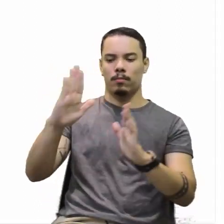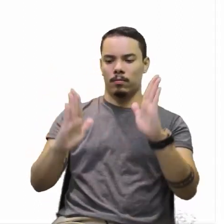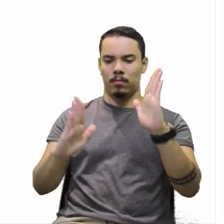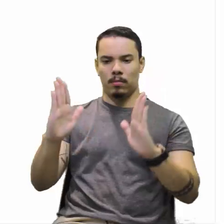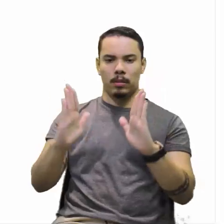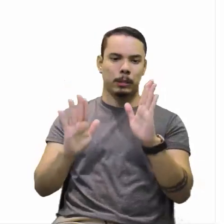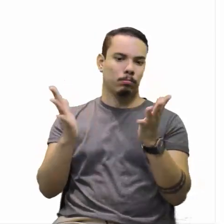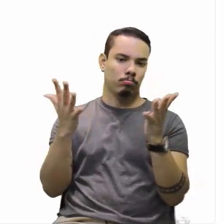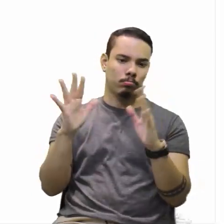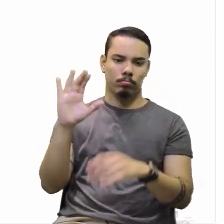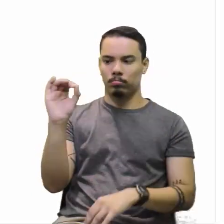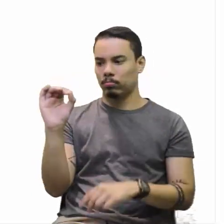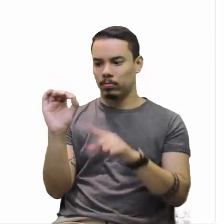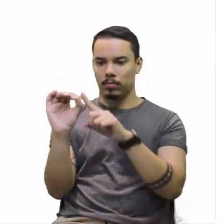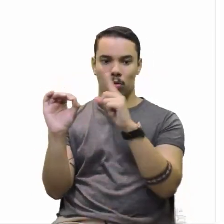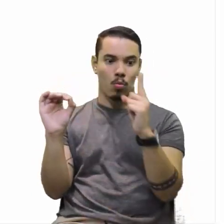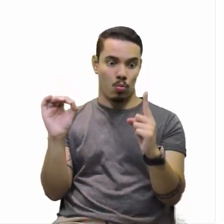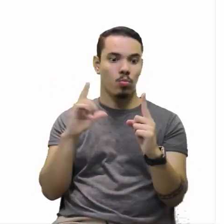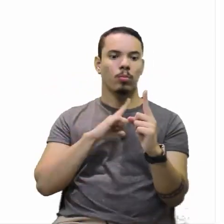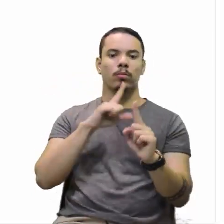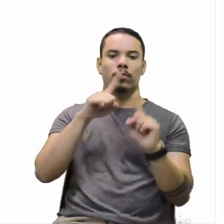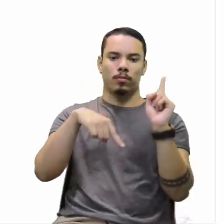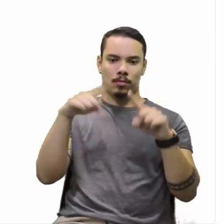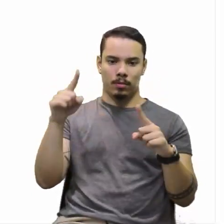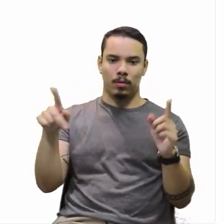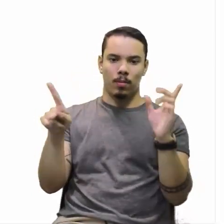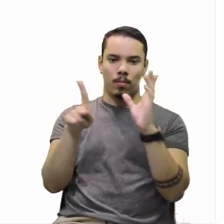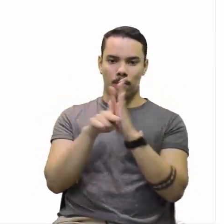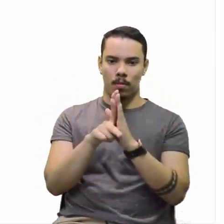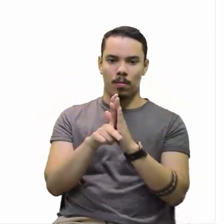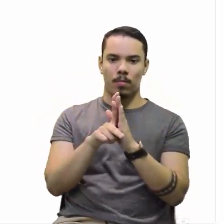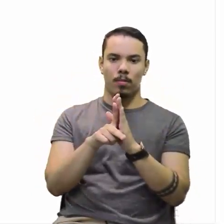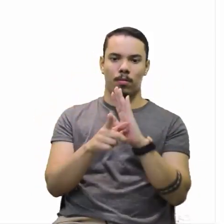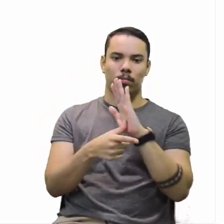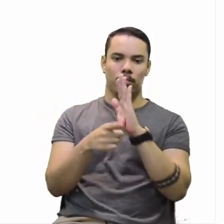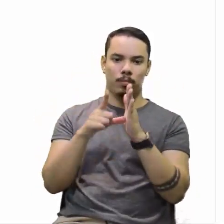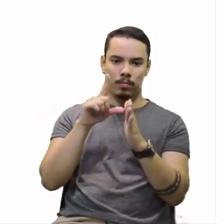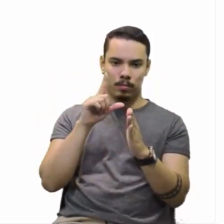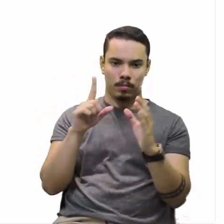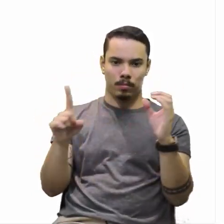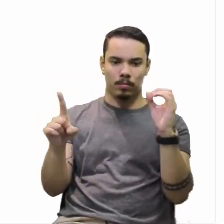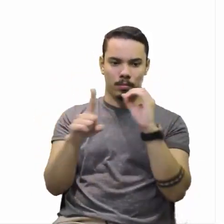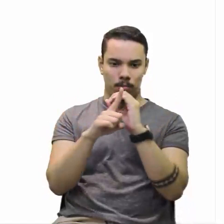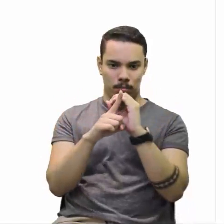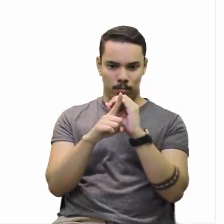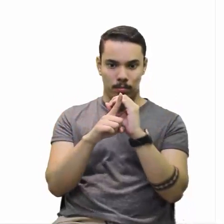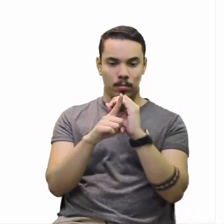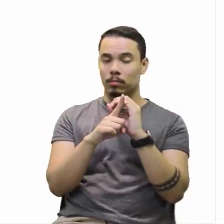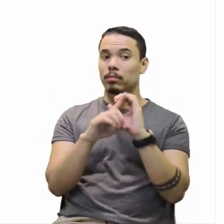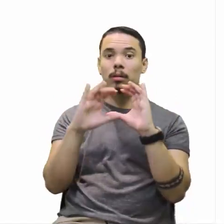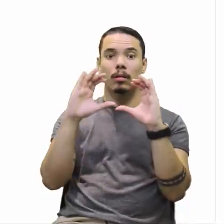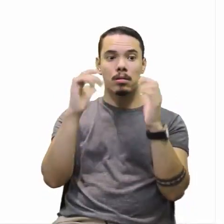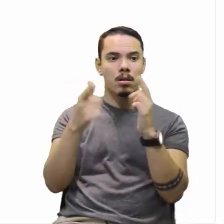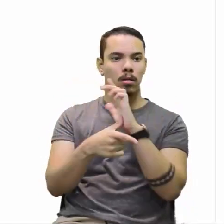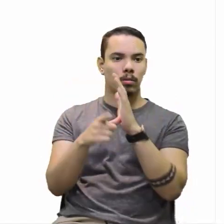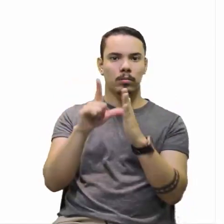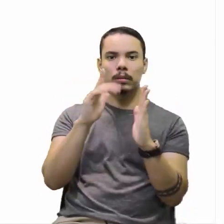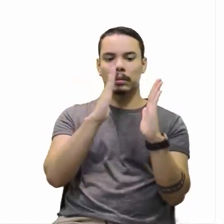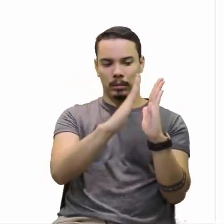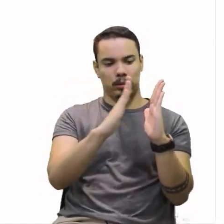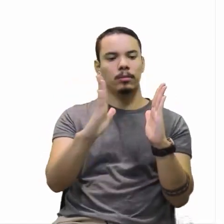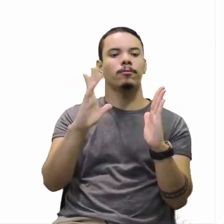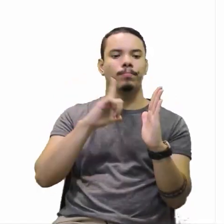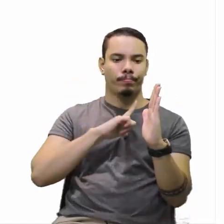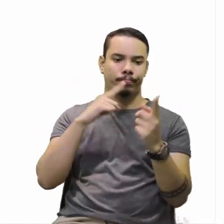0 e 1, nós temos uma variação de φ. Né? Olha bem. Isso, claro, que os outros intervalos vão ser iguais, porque é